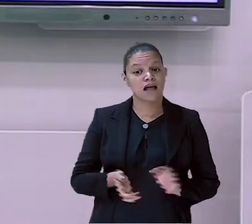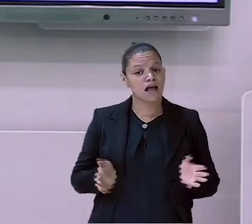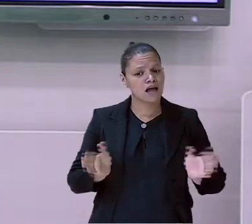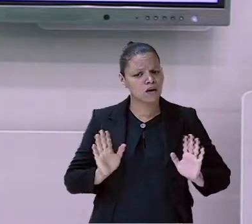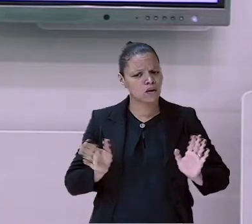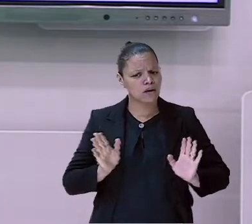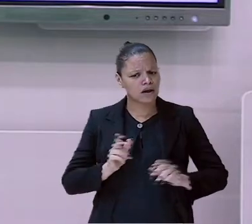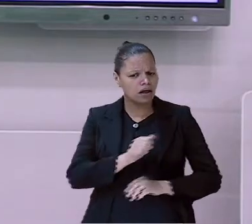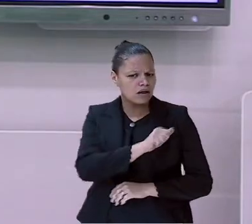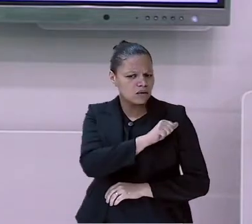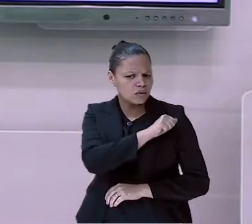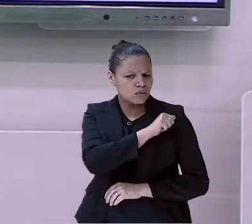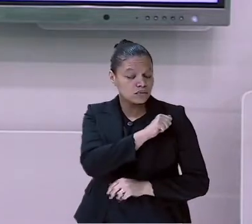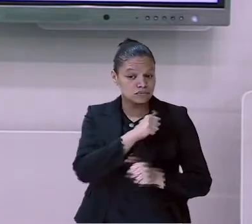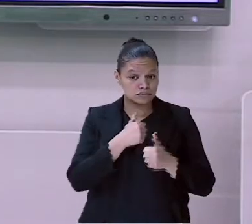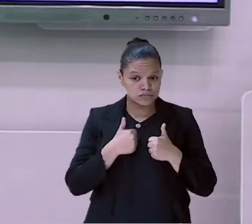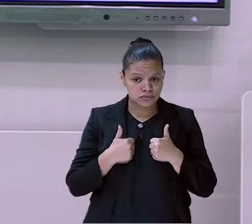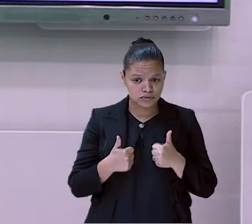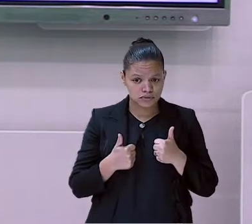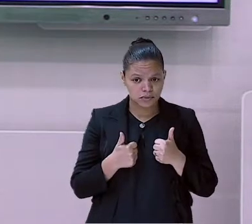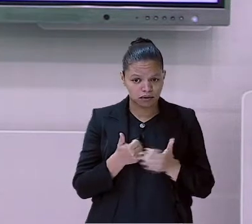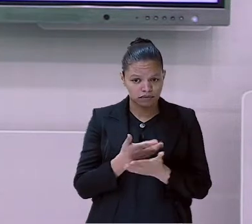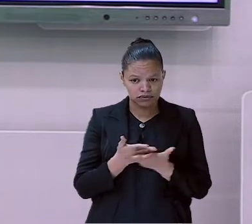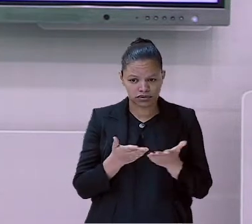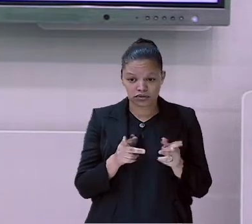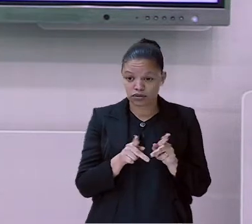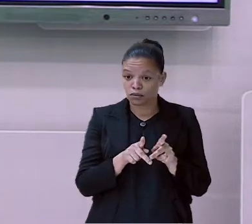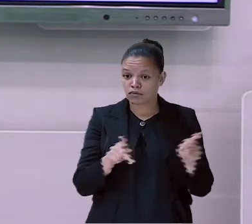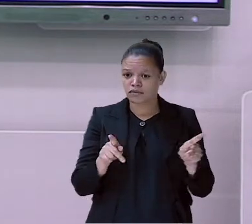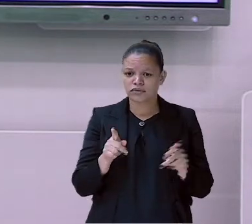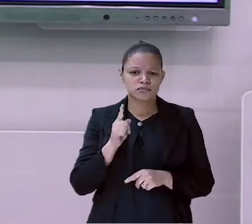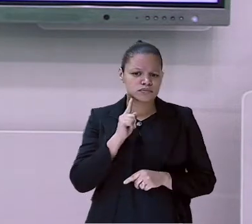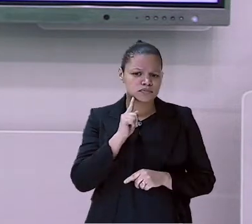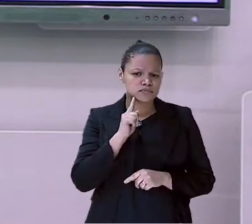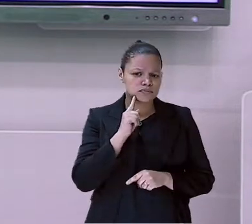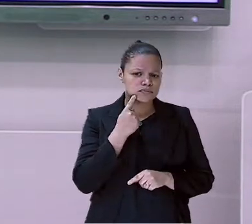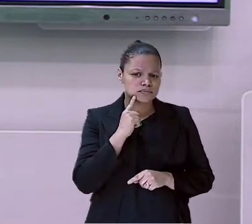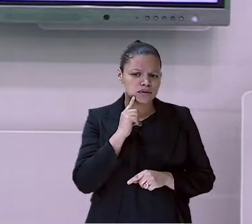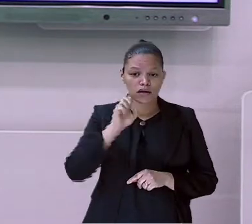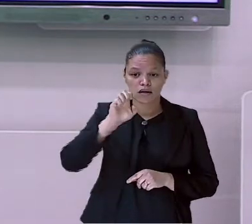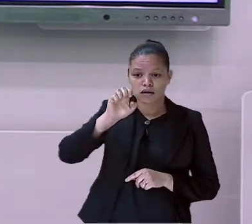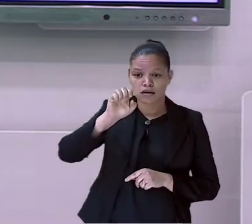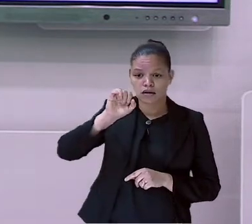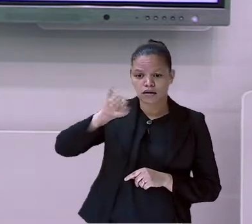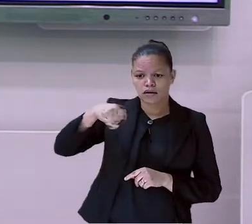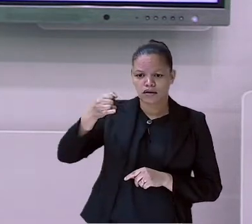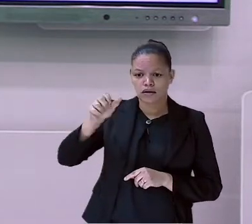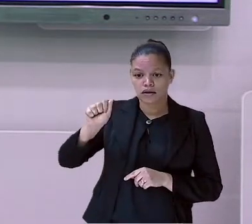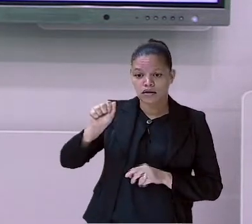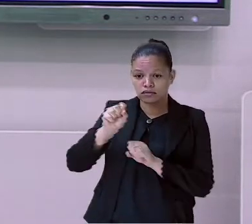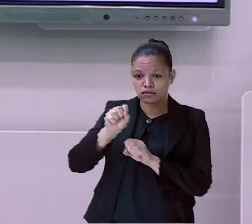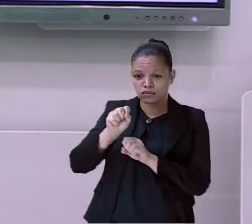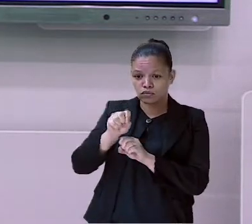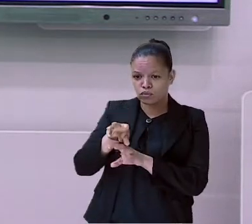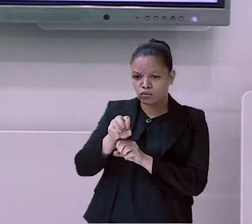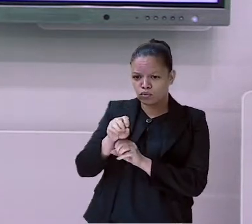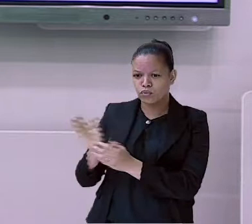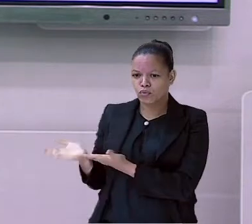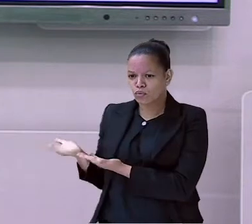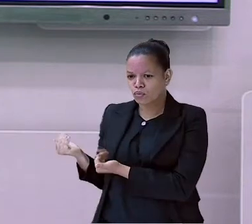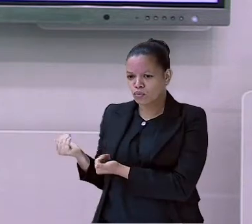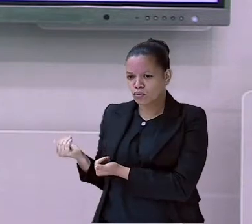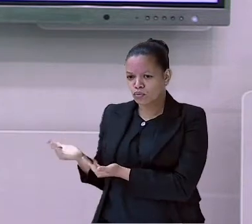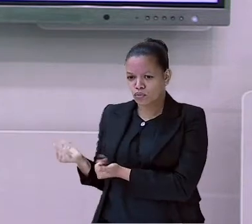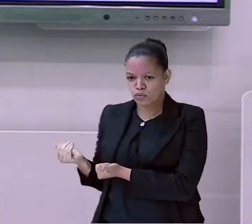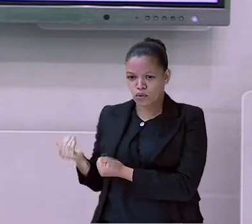Olá, estudantes, tudo bem? Sou a professora Gisele, da EJA, Educação de Jovens e Adultos.